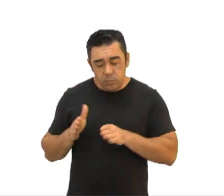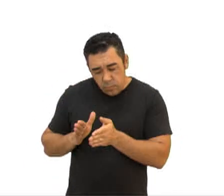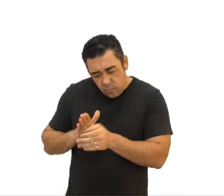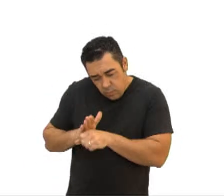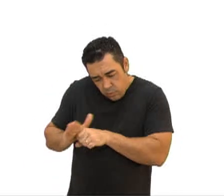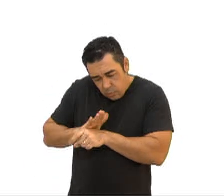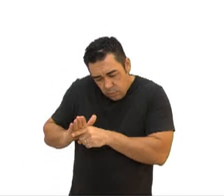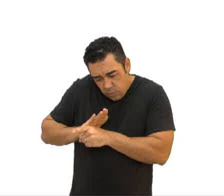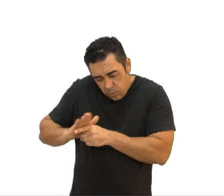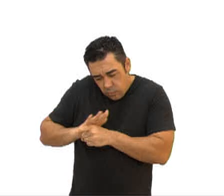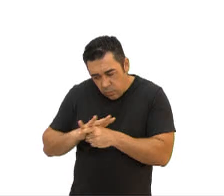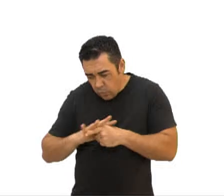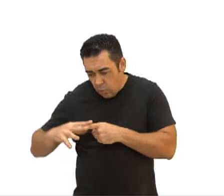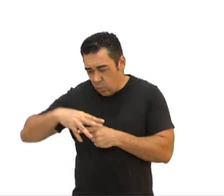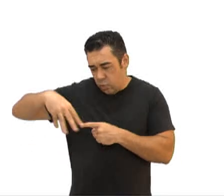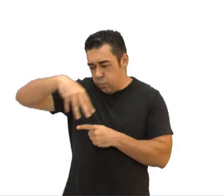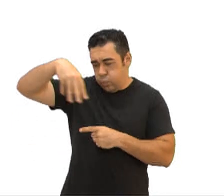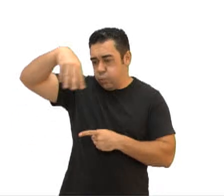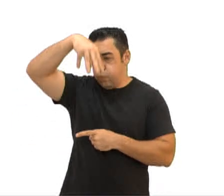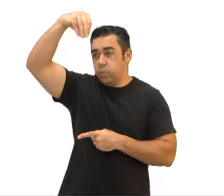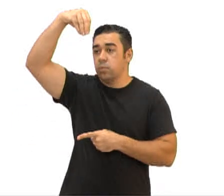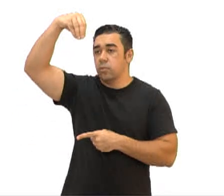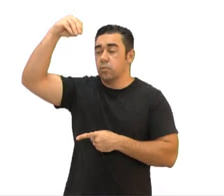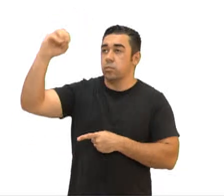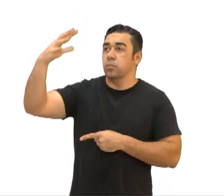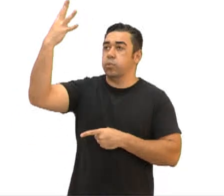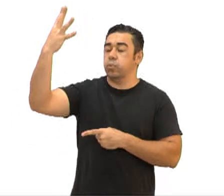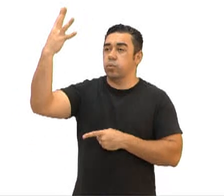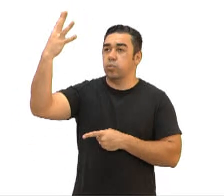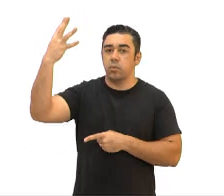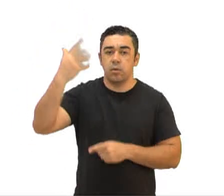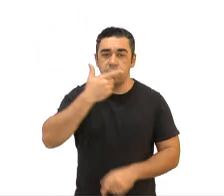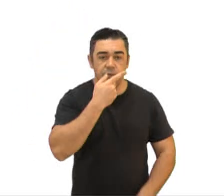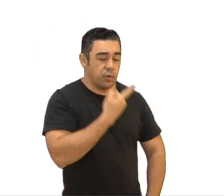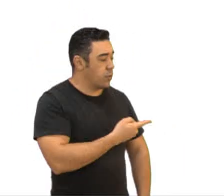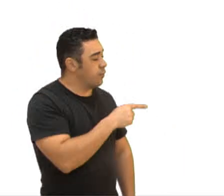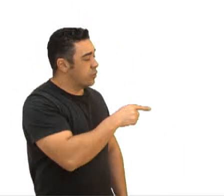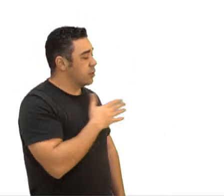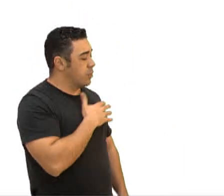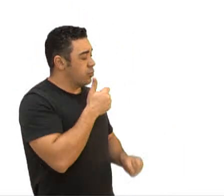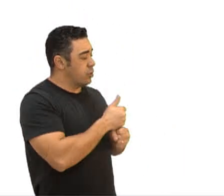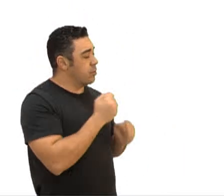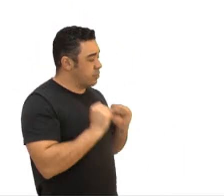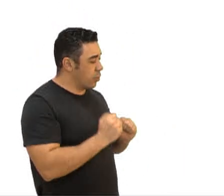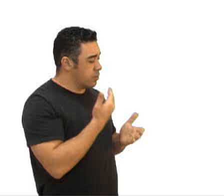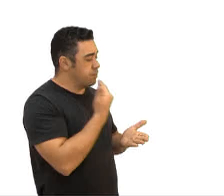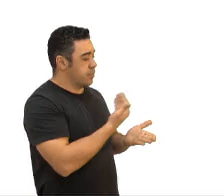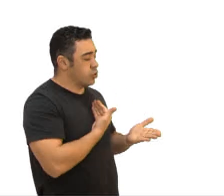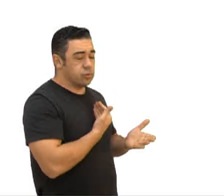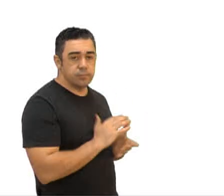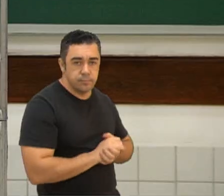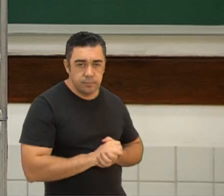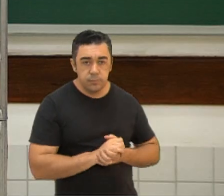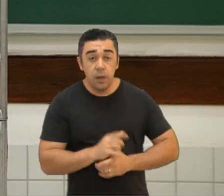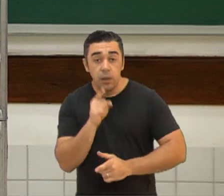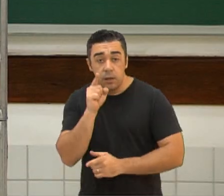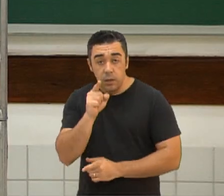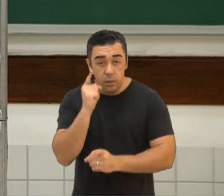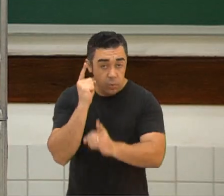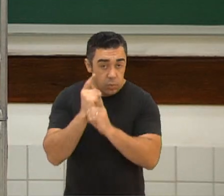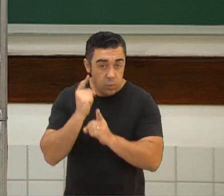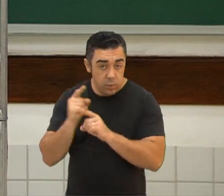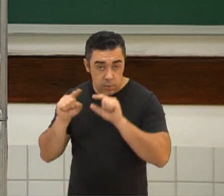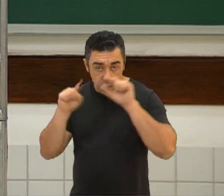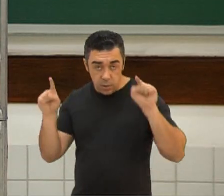lâmpada e um gênio apareceu. Agora, você é meu amo, peça o que quiser. Então, localizem aí para nós um exemplo